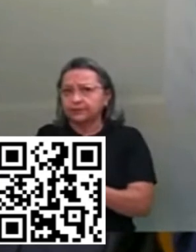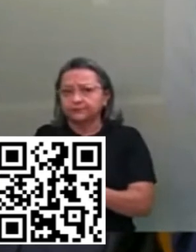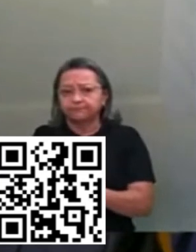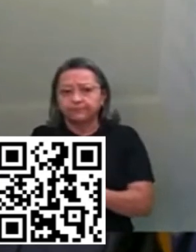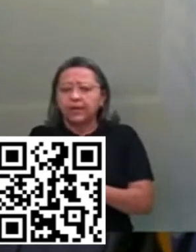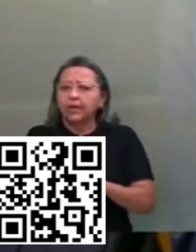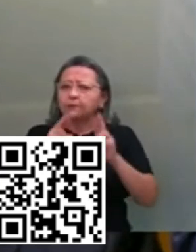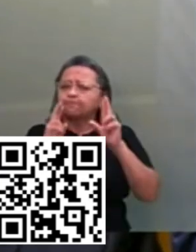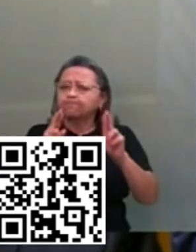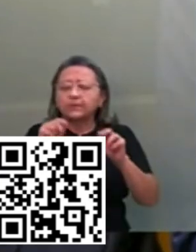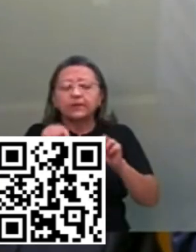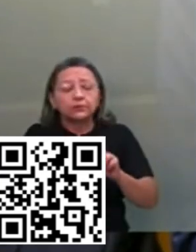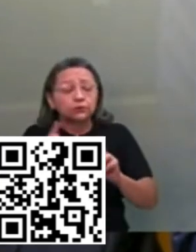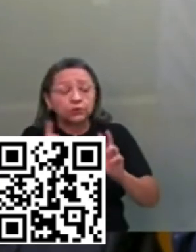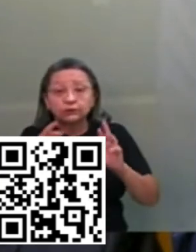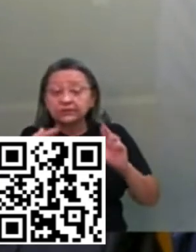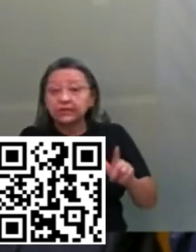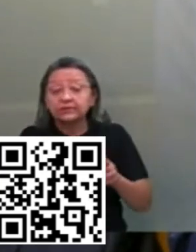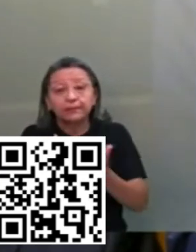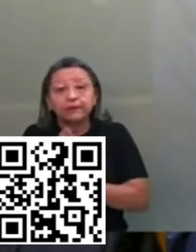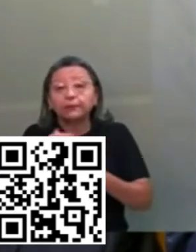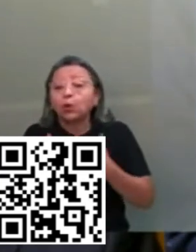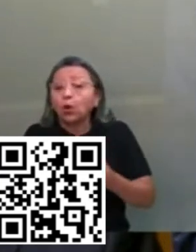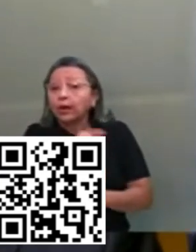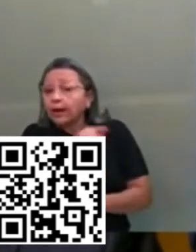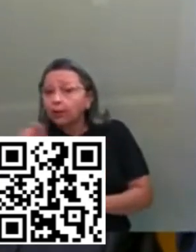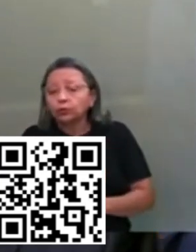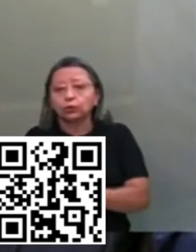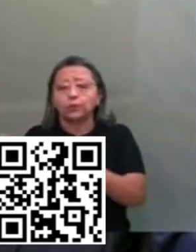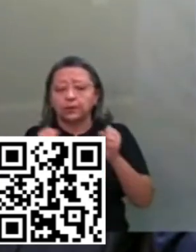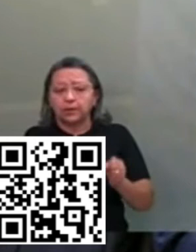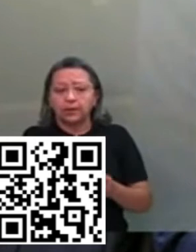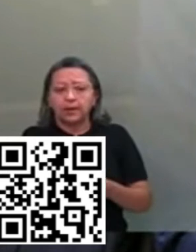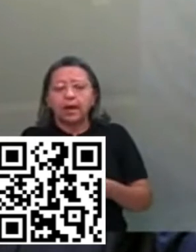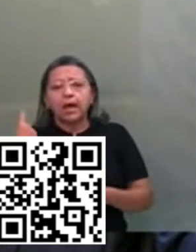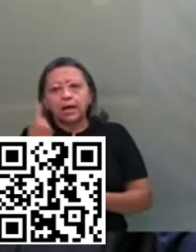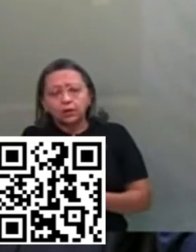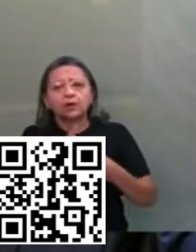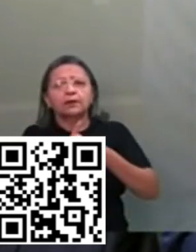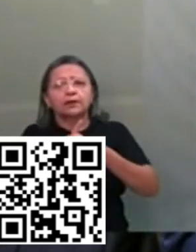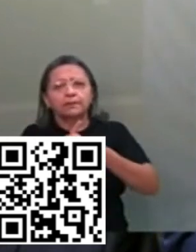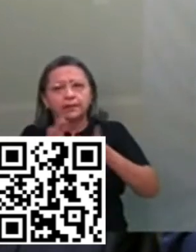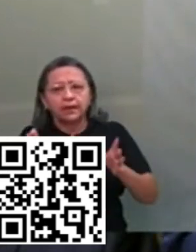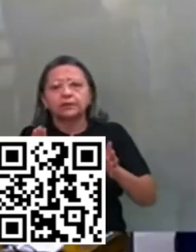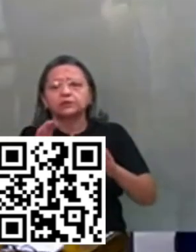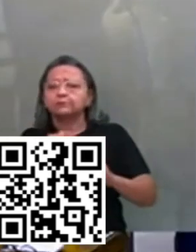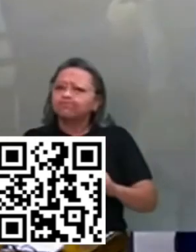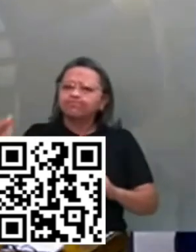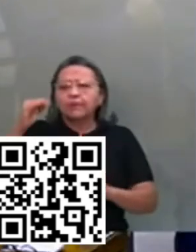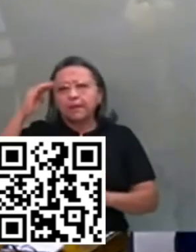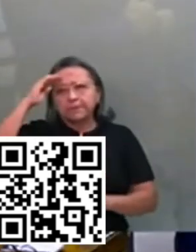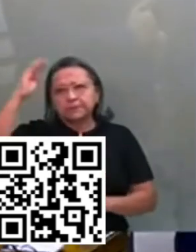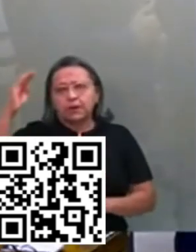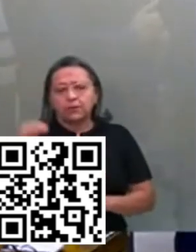Eu espero que isso não seja regulamentado por qualquer outro poder. A nossa liberdade acima de tudo.